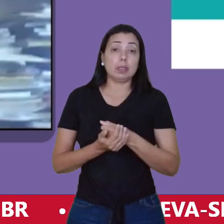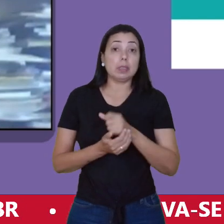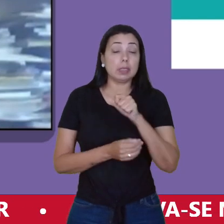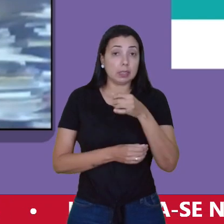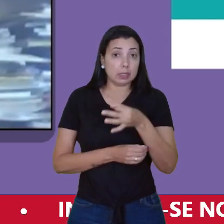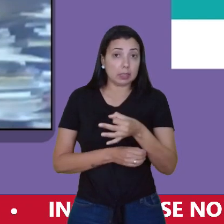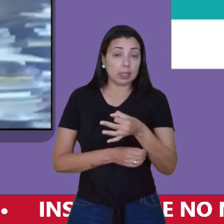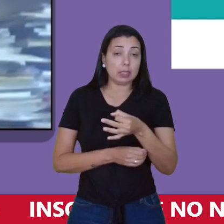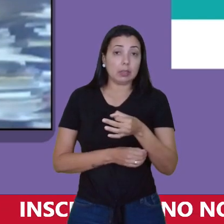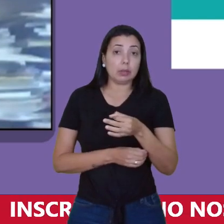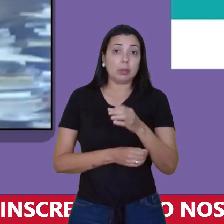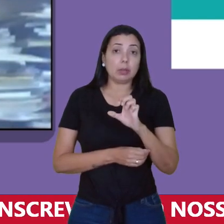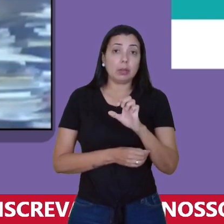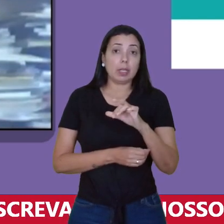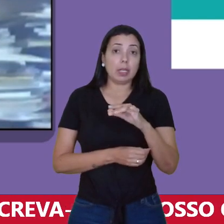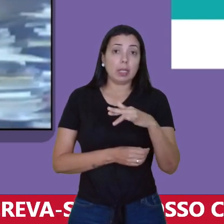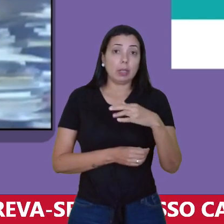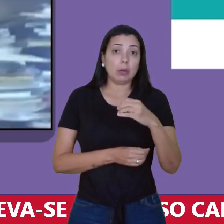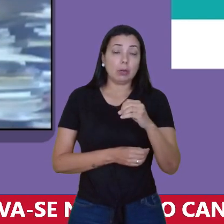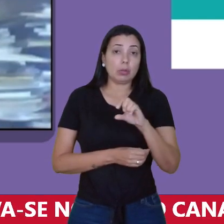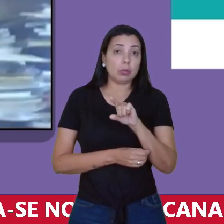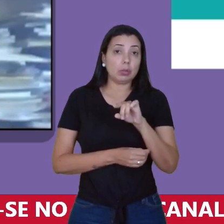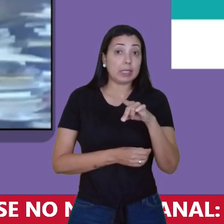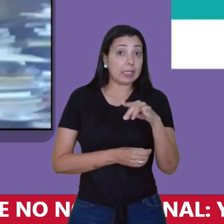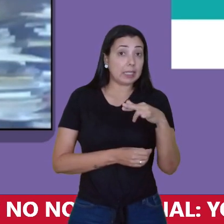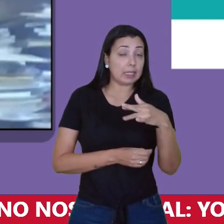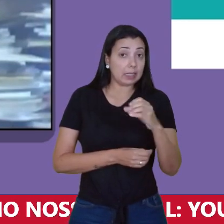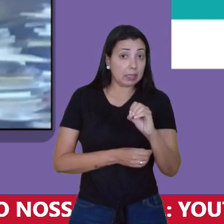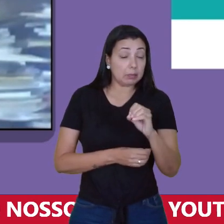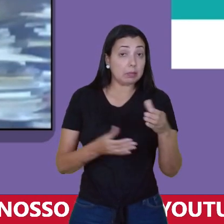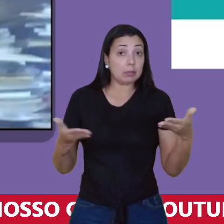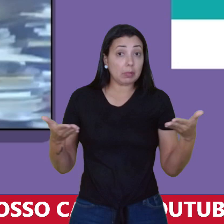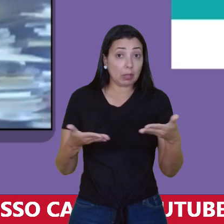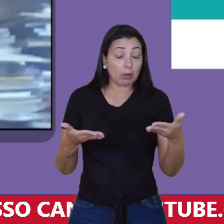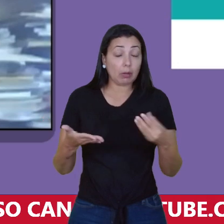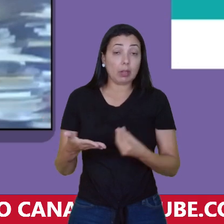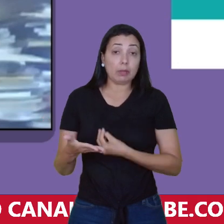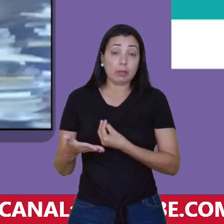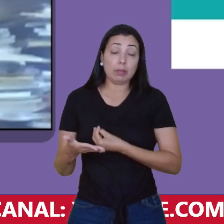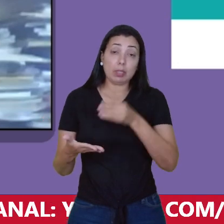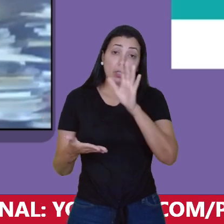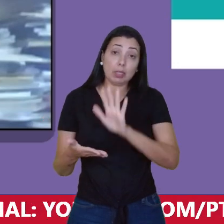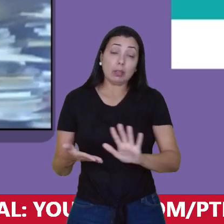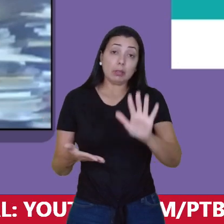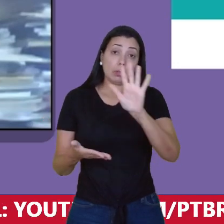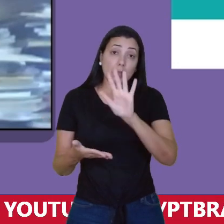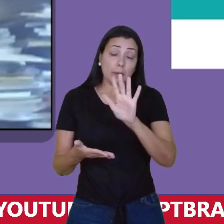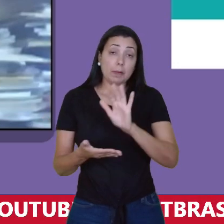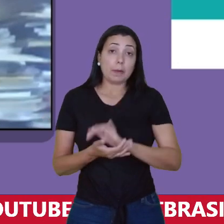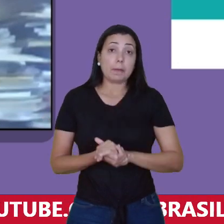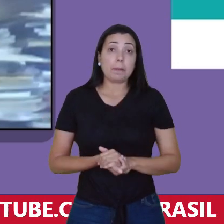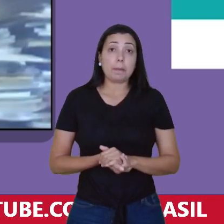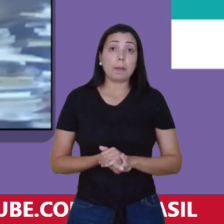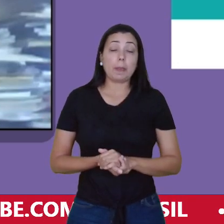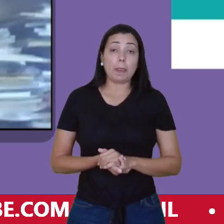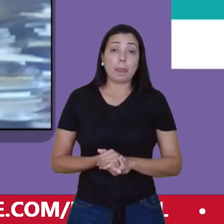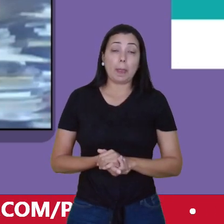do ecossocialismo, do ecofeminismo, neste novo momento da vida nacional.